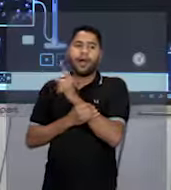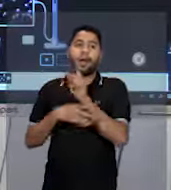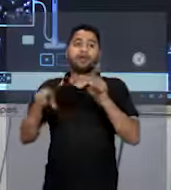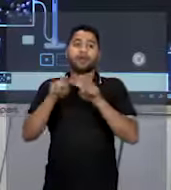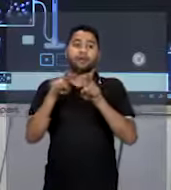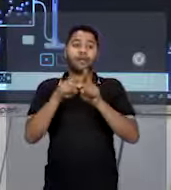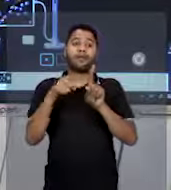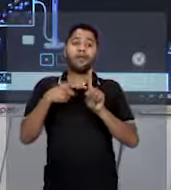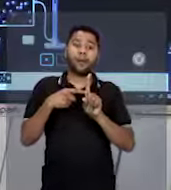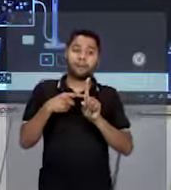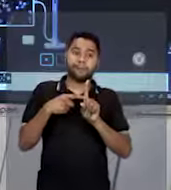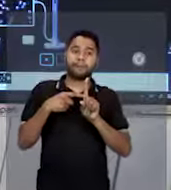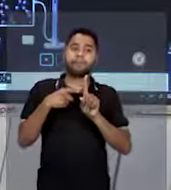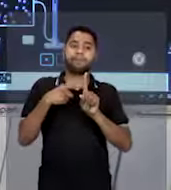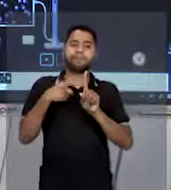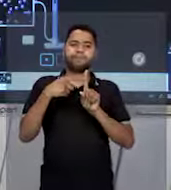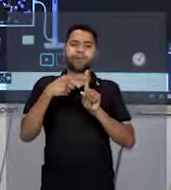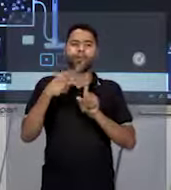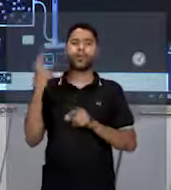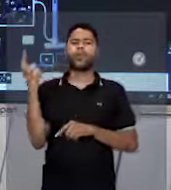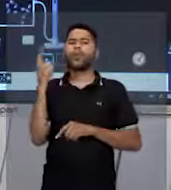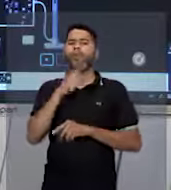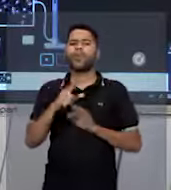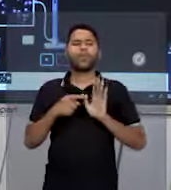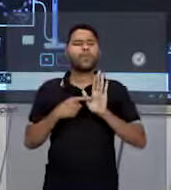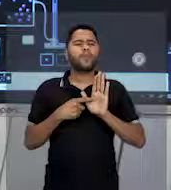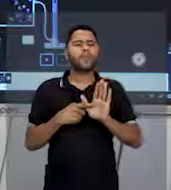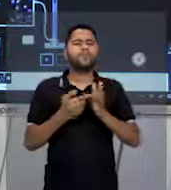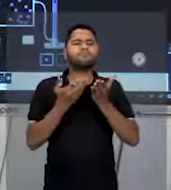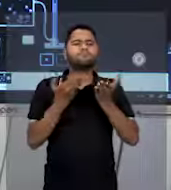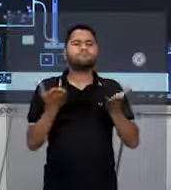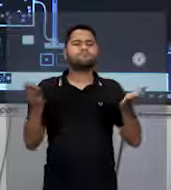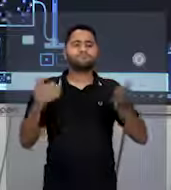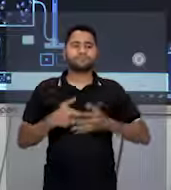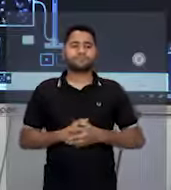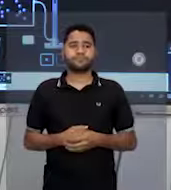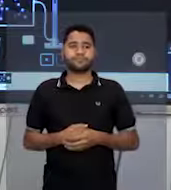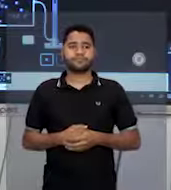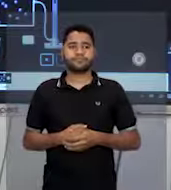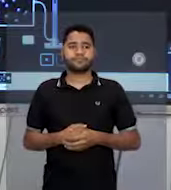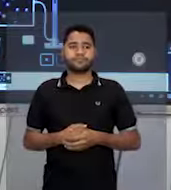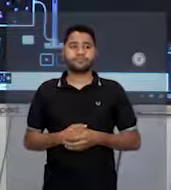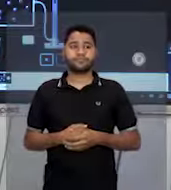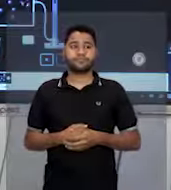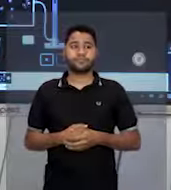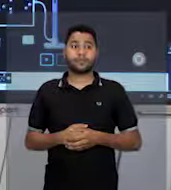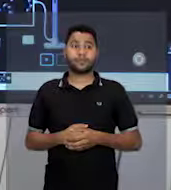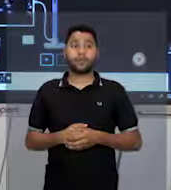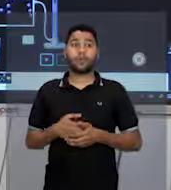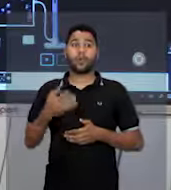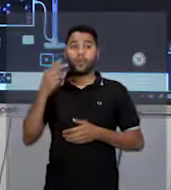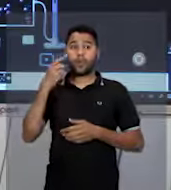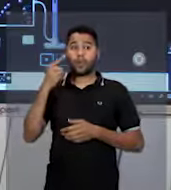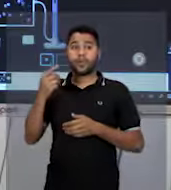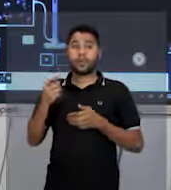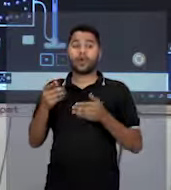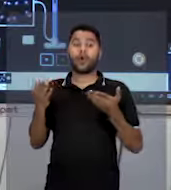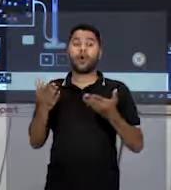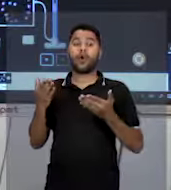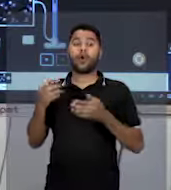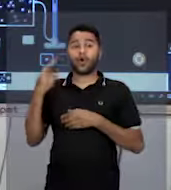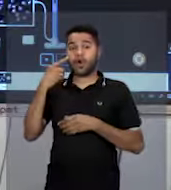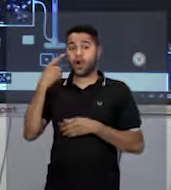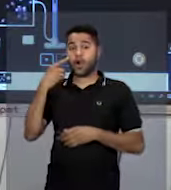alterada, certo? O que eu consigo mostrar aqui através dessa simulação? Vamos começar pelo volume.